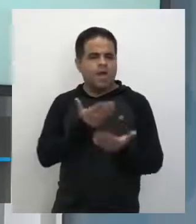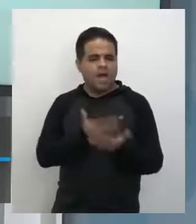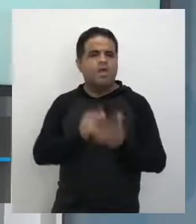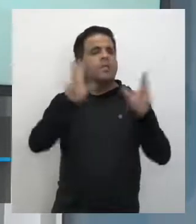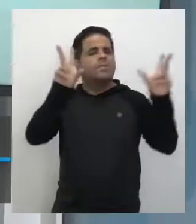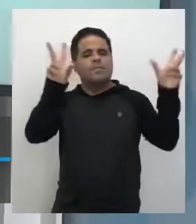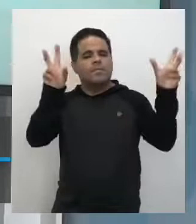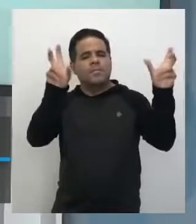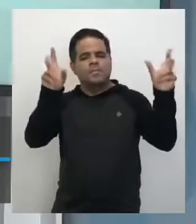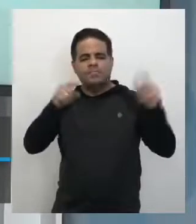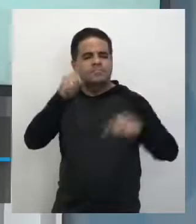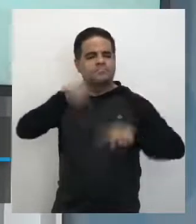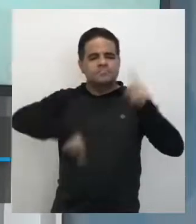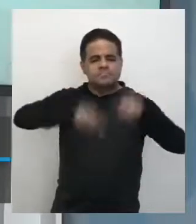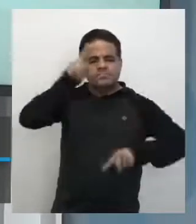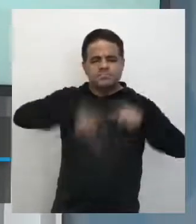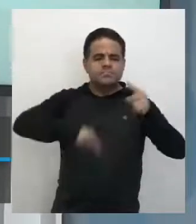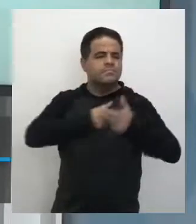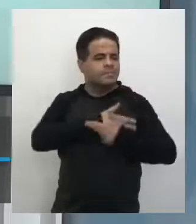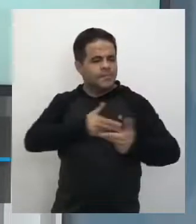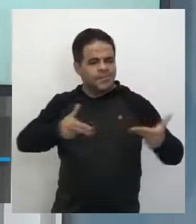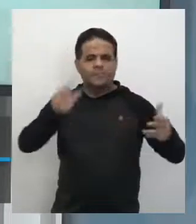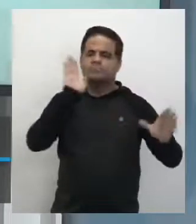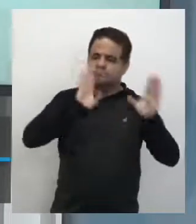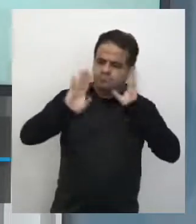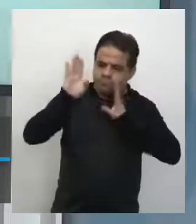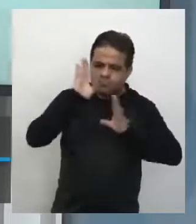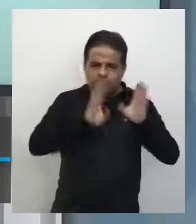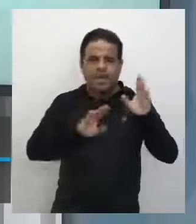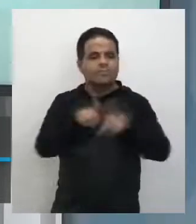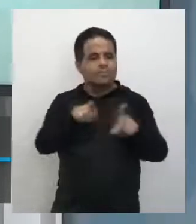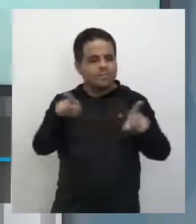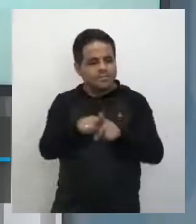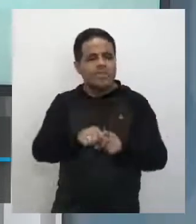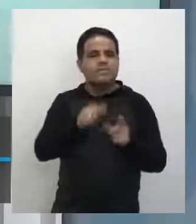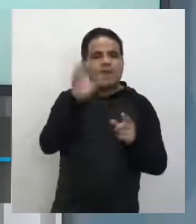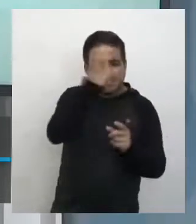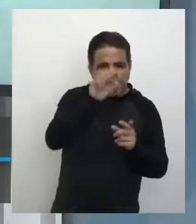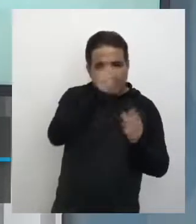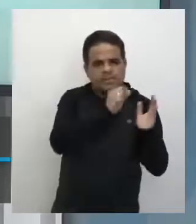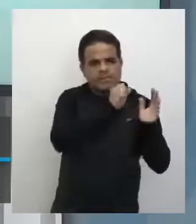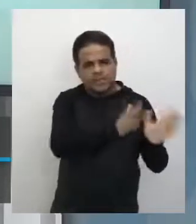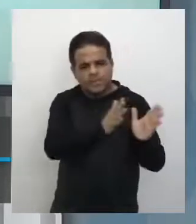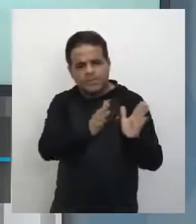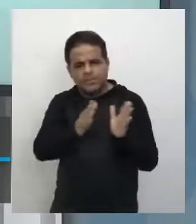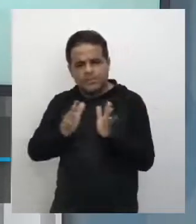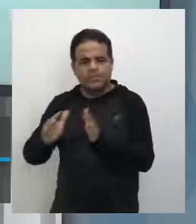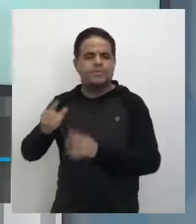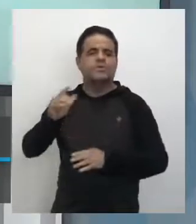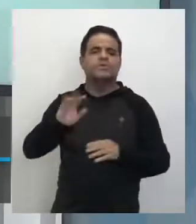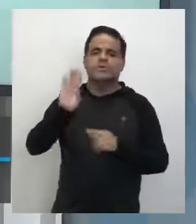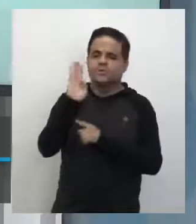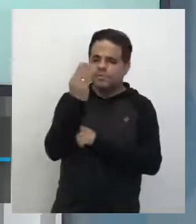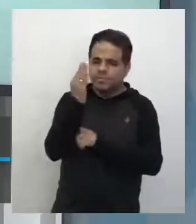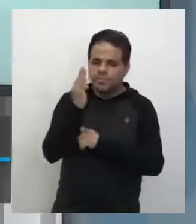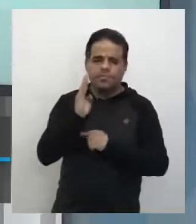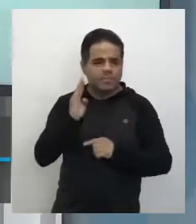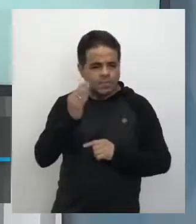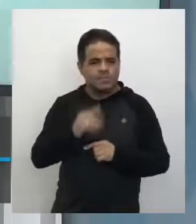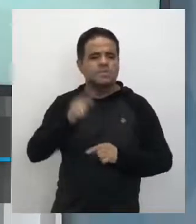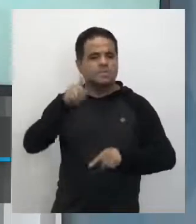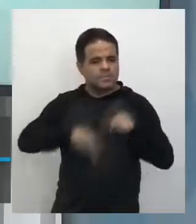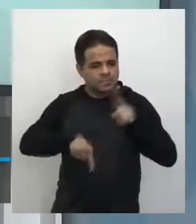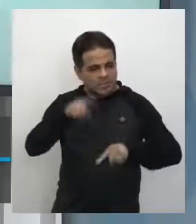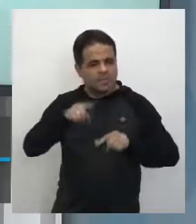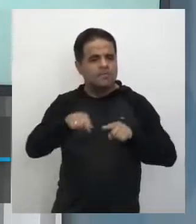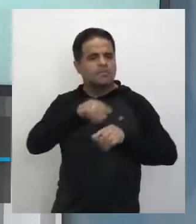respeito de materiais, né? Então vai ser super bacana a gente ver um pouquinho dos aspectos da biologia e depois a gente vê um pouco dos aspectos